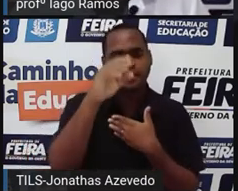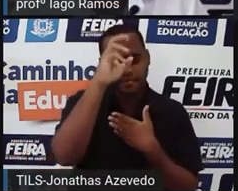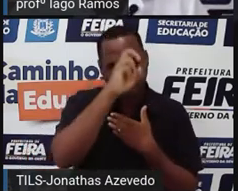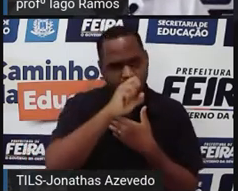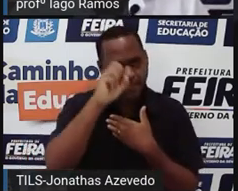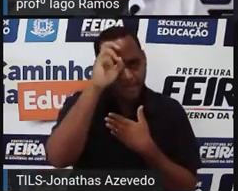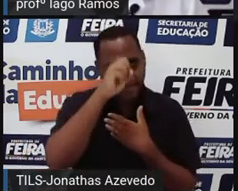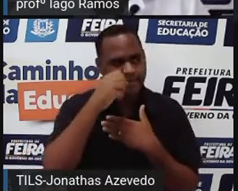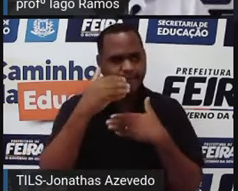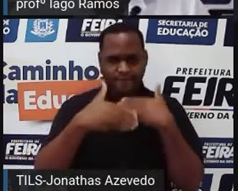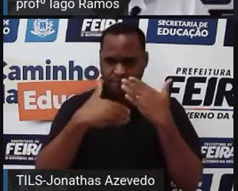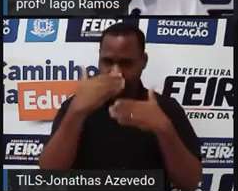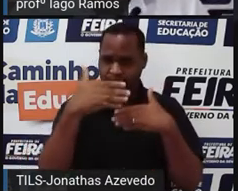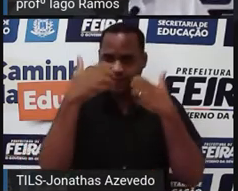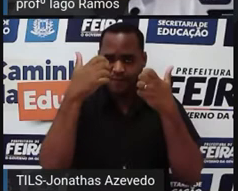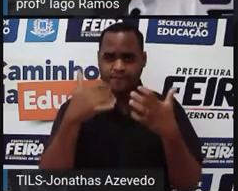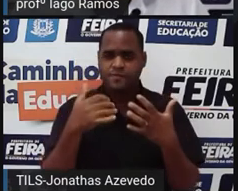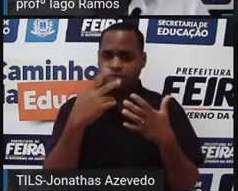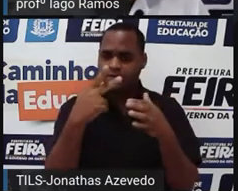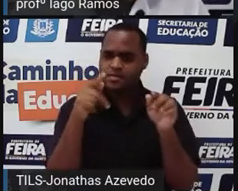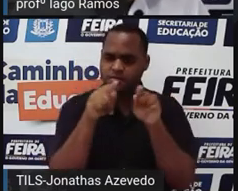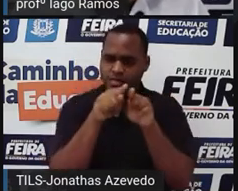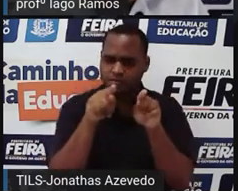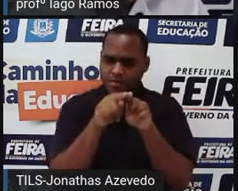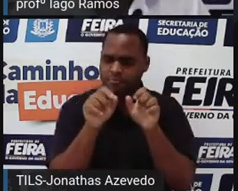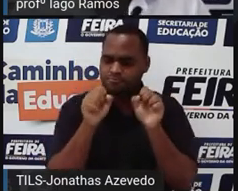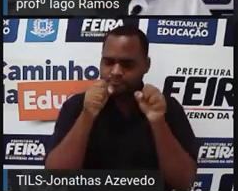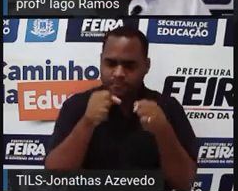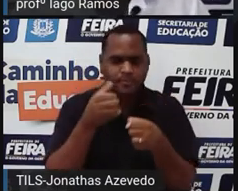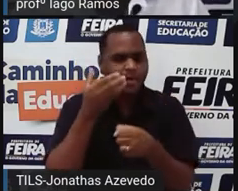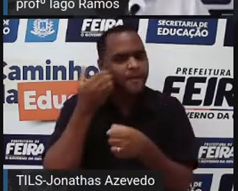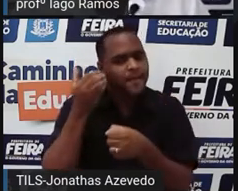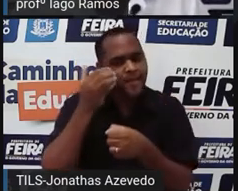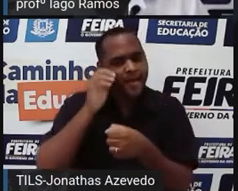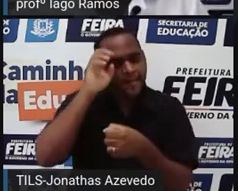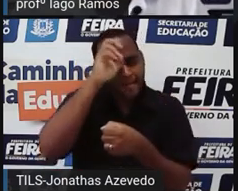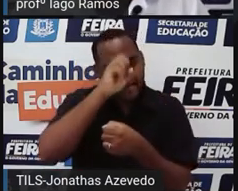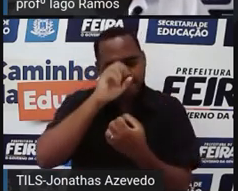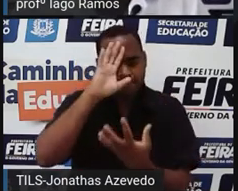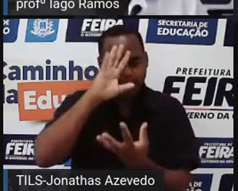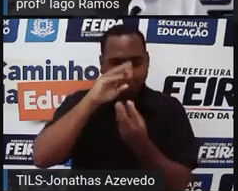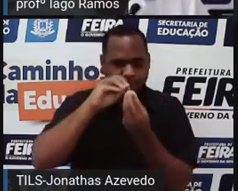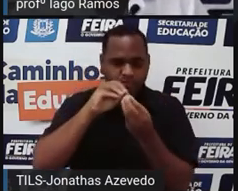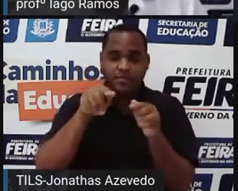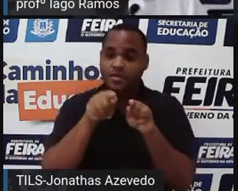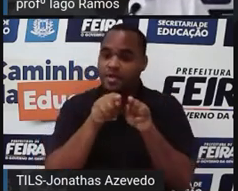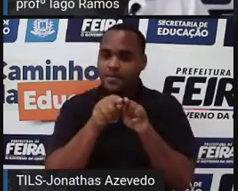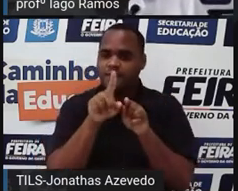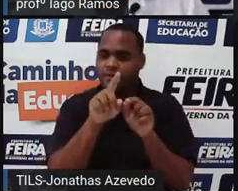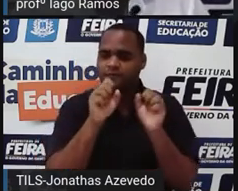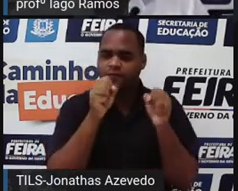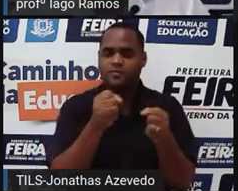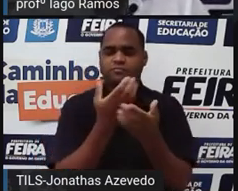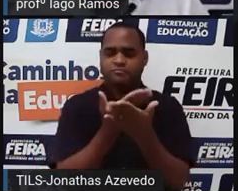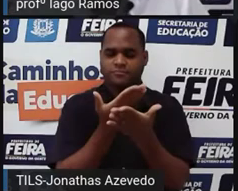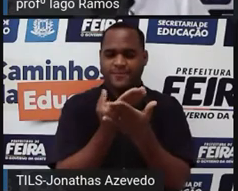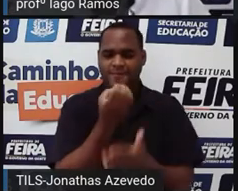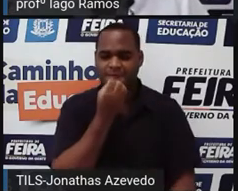eu acredito muito que você também vai avançar na compreensão do que a gente está estudando,